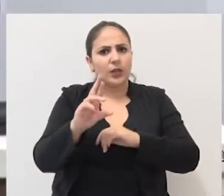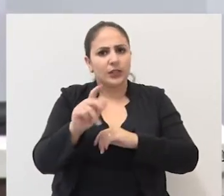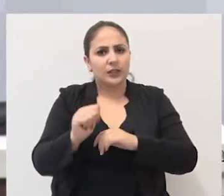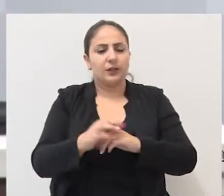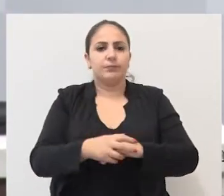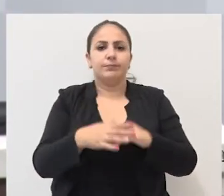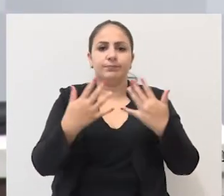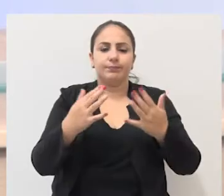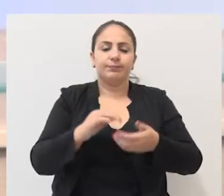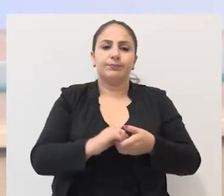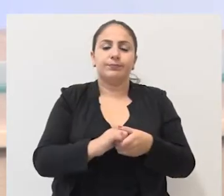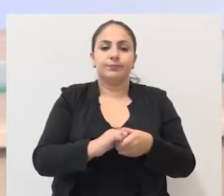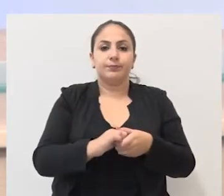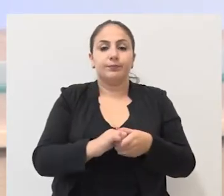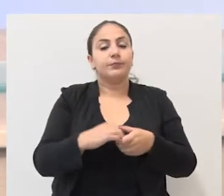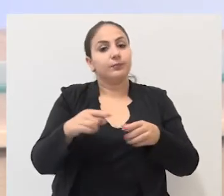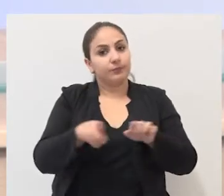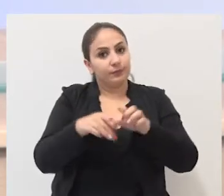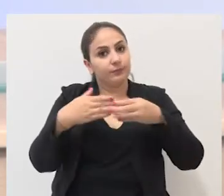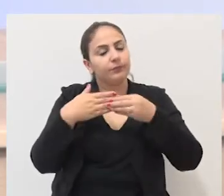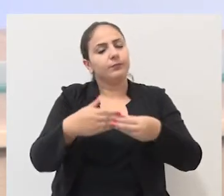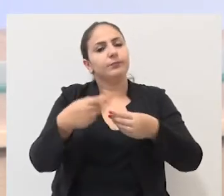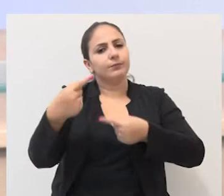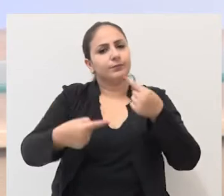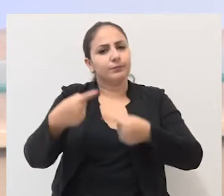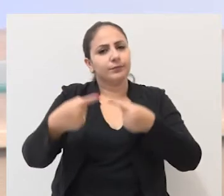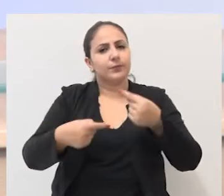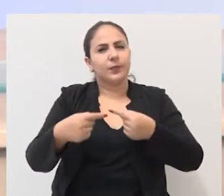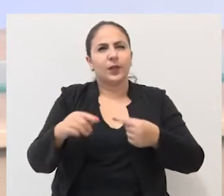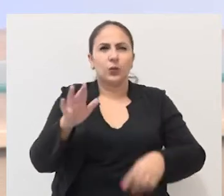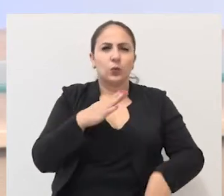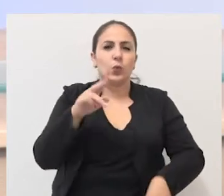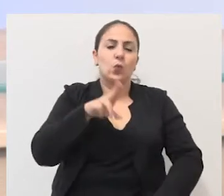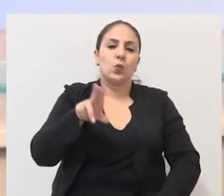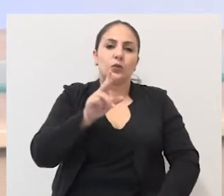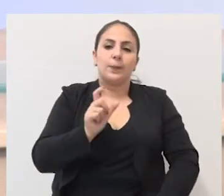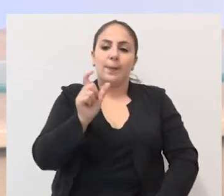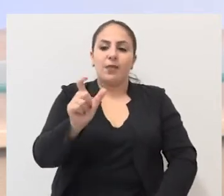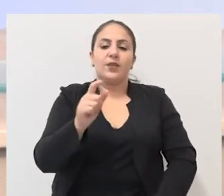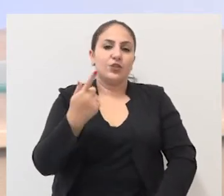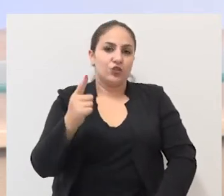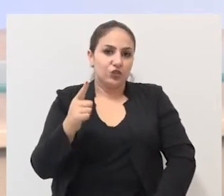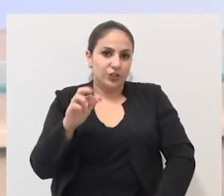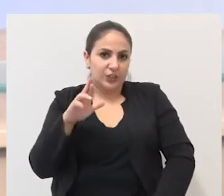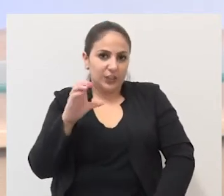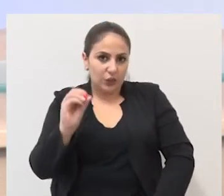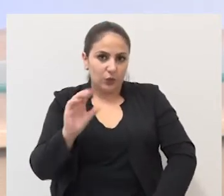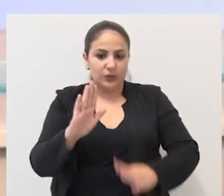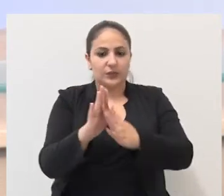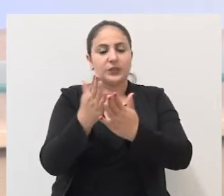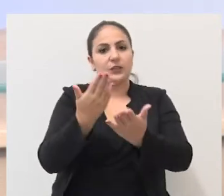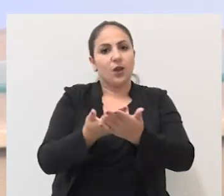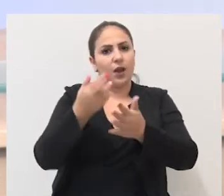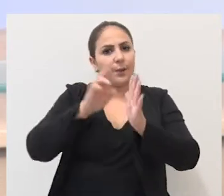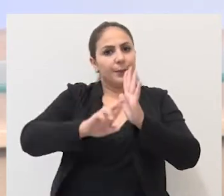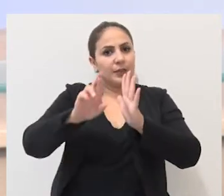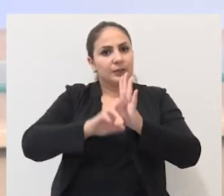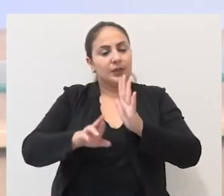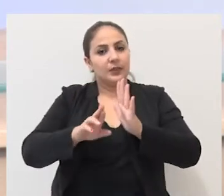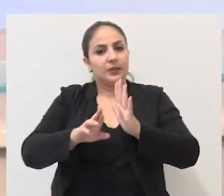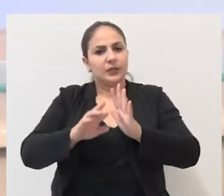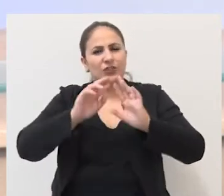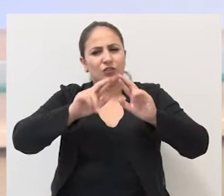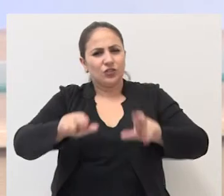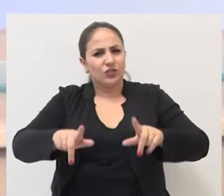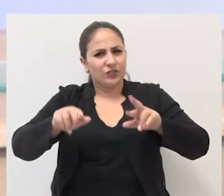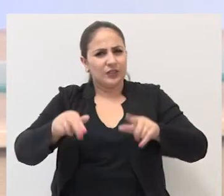do nosso município. E para acompanhar o debate em torno do uso do termo gênero nas escolas, representantes